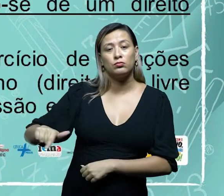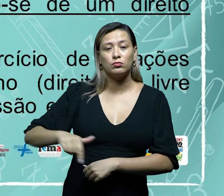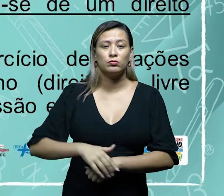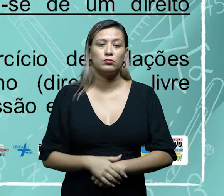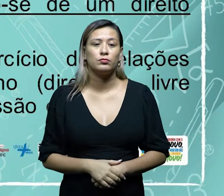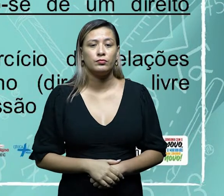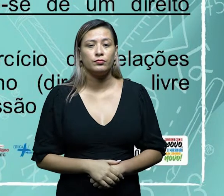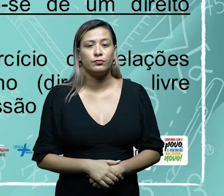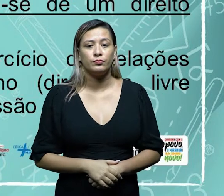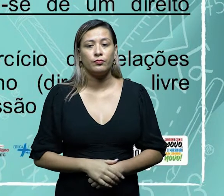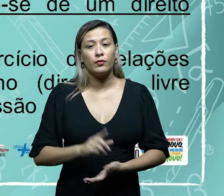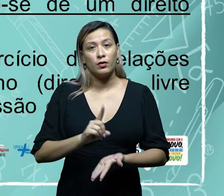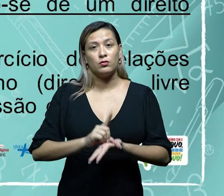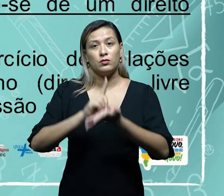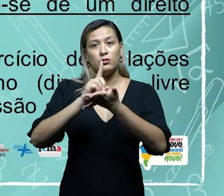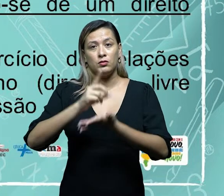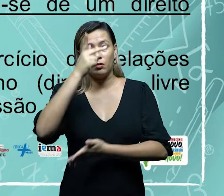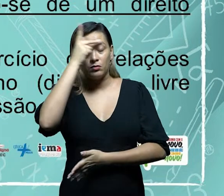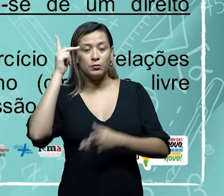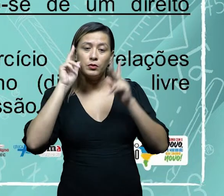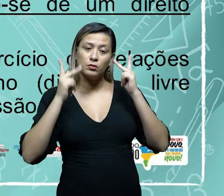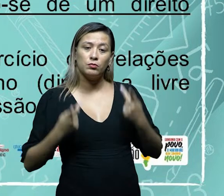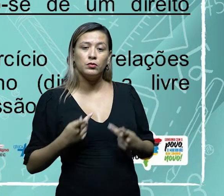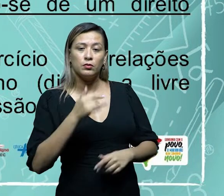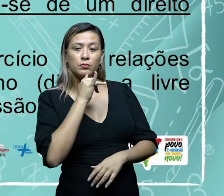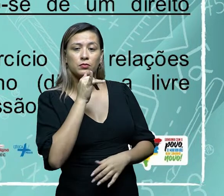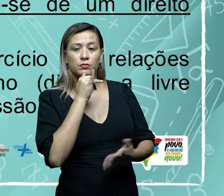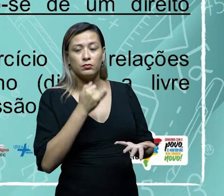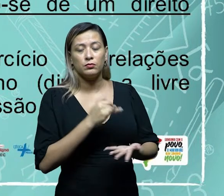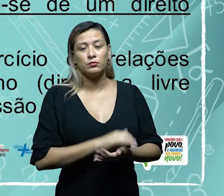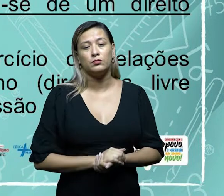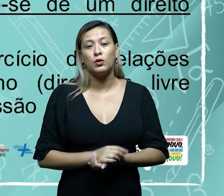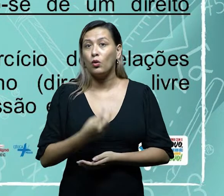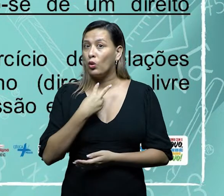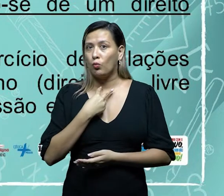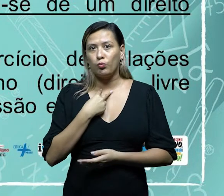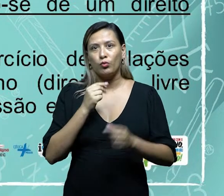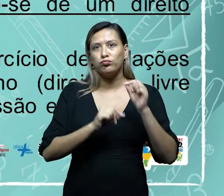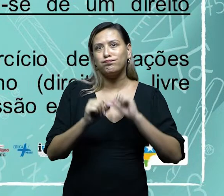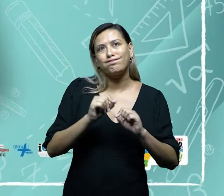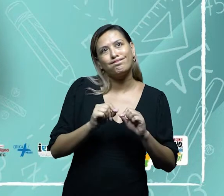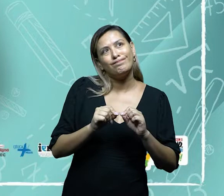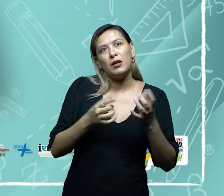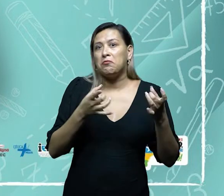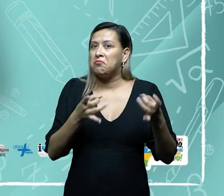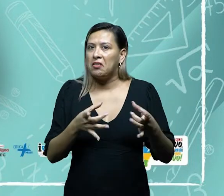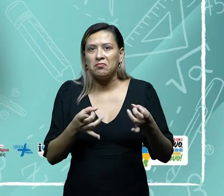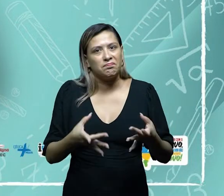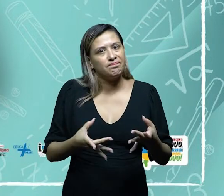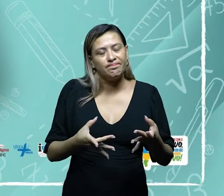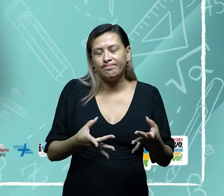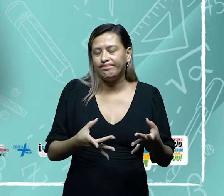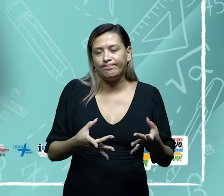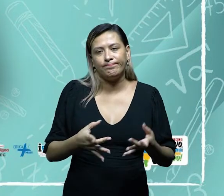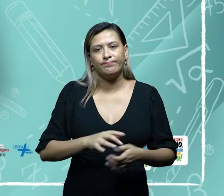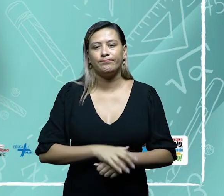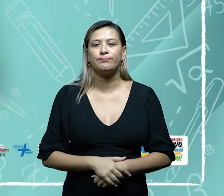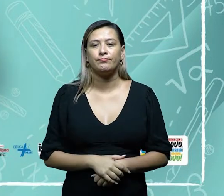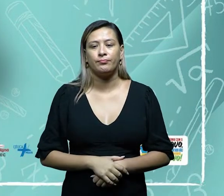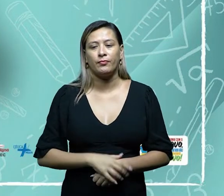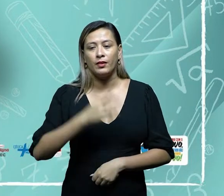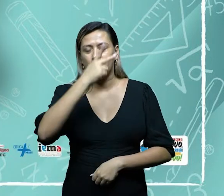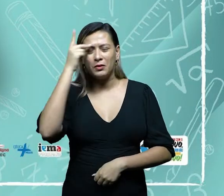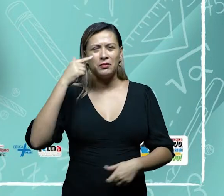A dignidade da pessoa humana, por exemplo, não pode ser vendida. Então, aquele trabalhador, ele está